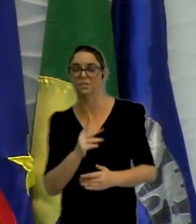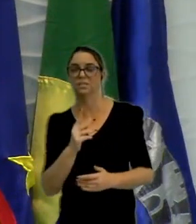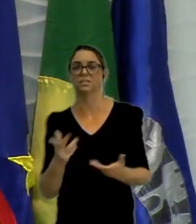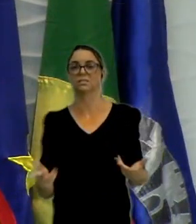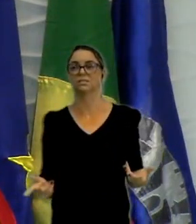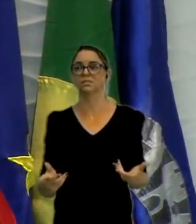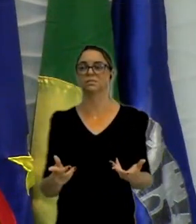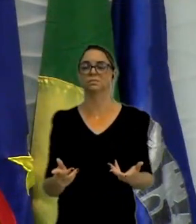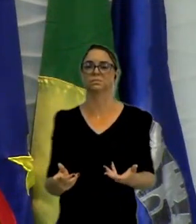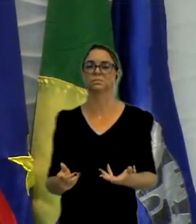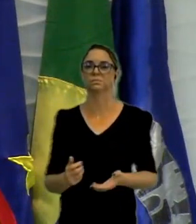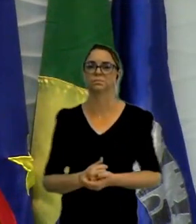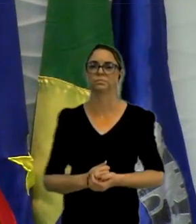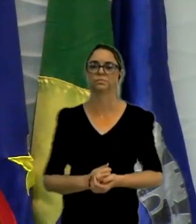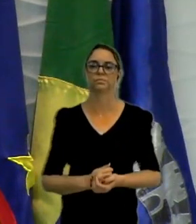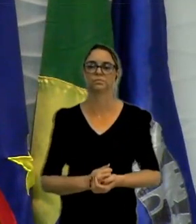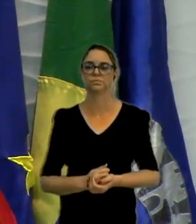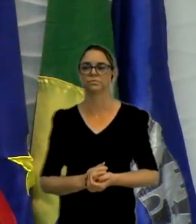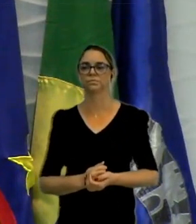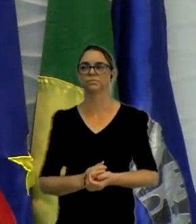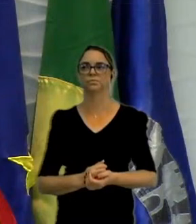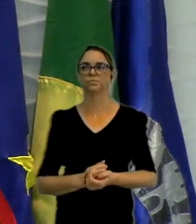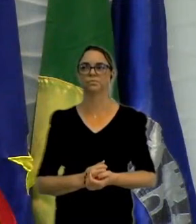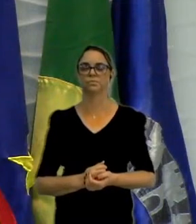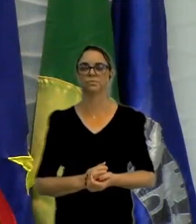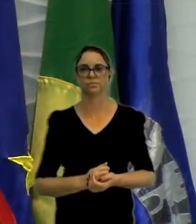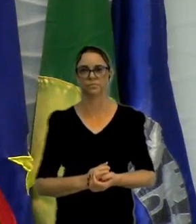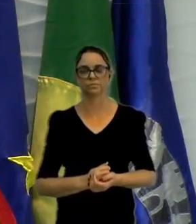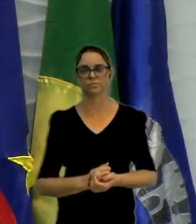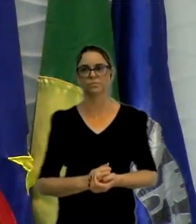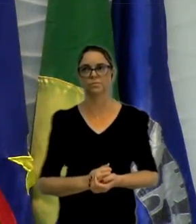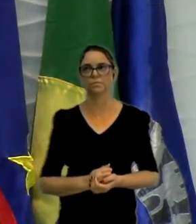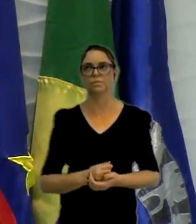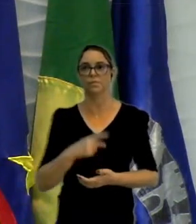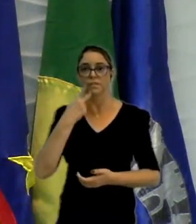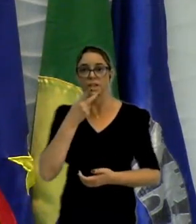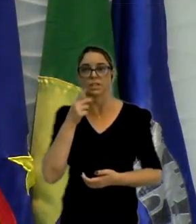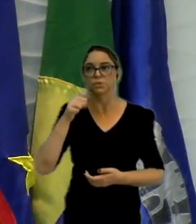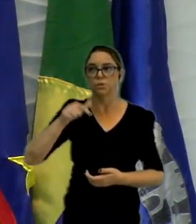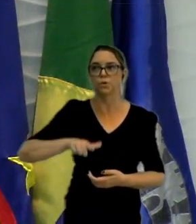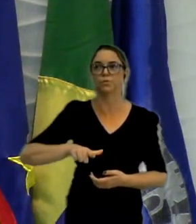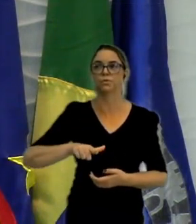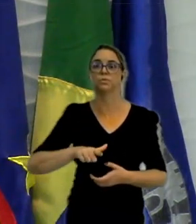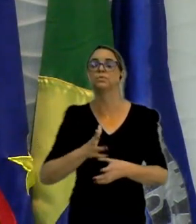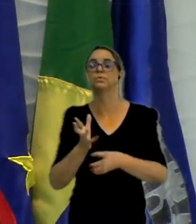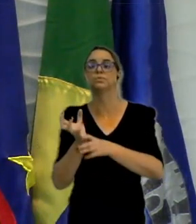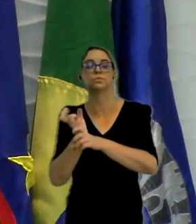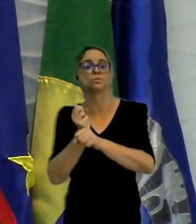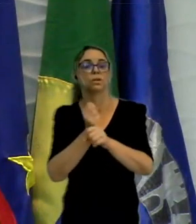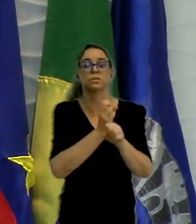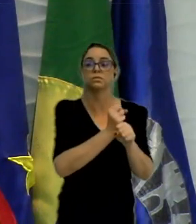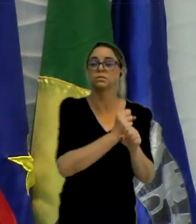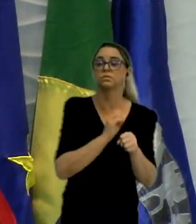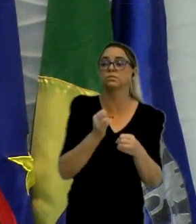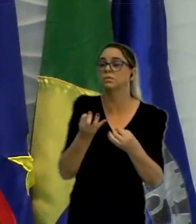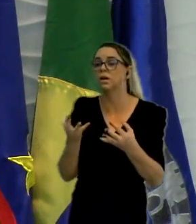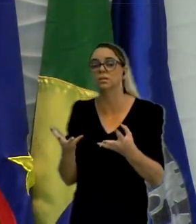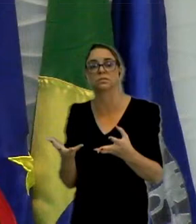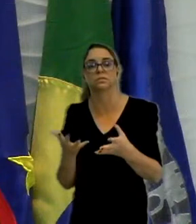cabo eleitoral. Agora eu digo mais uma vez, senhoras e senhores, a quantidade de